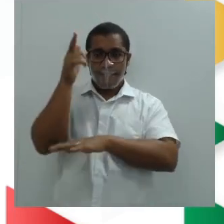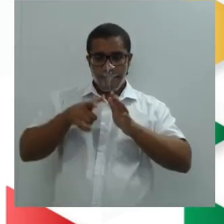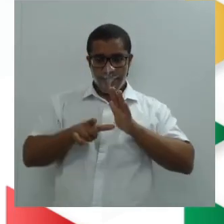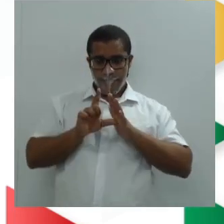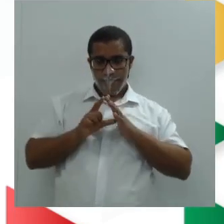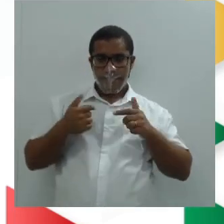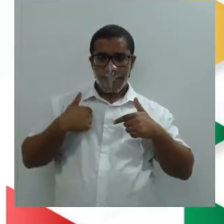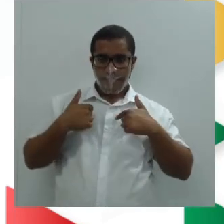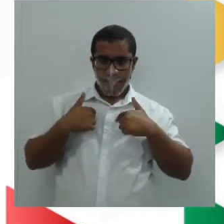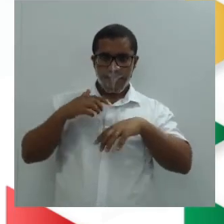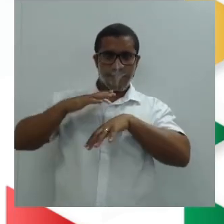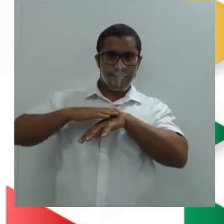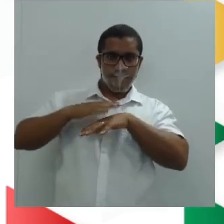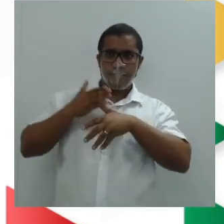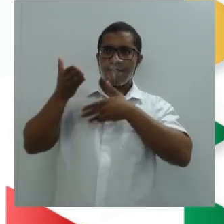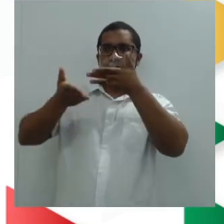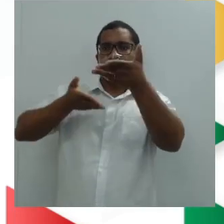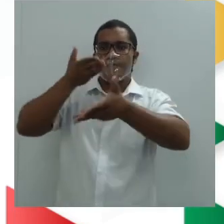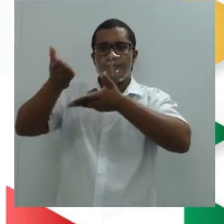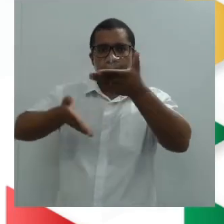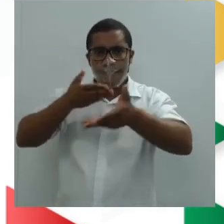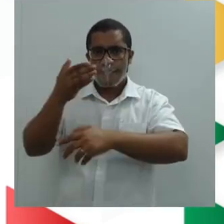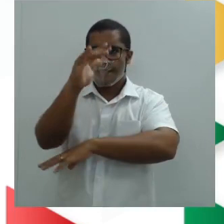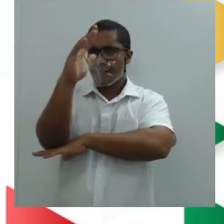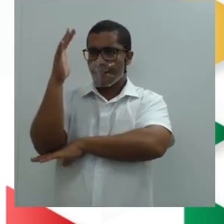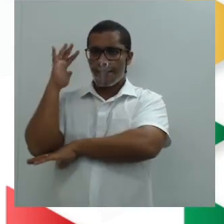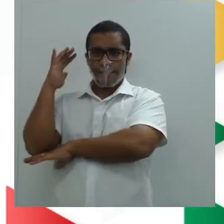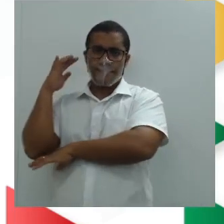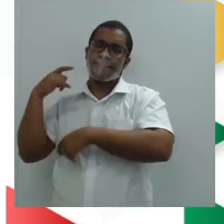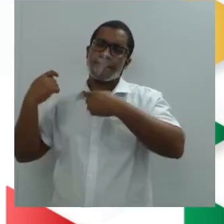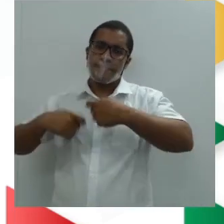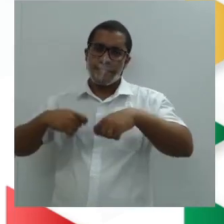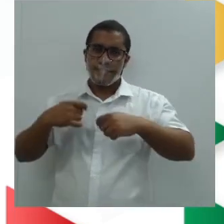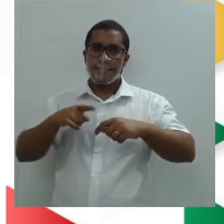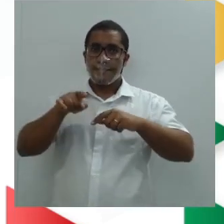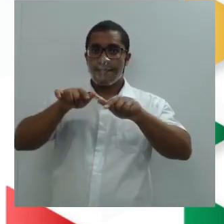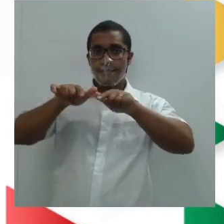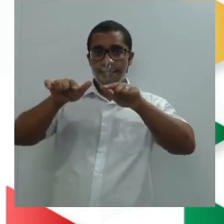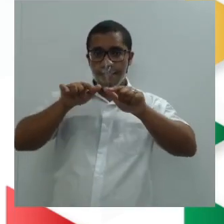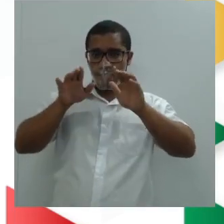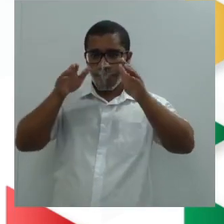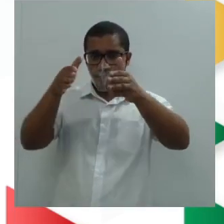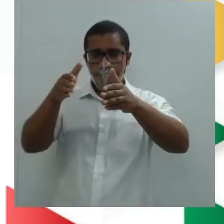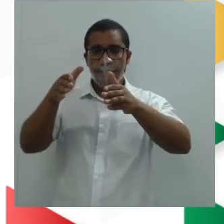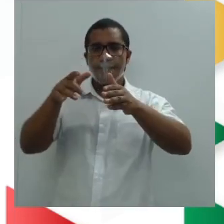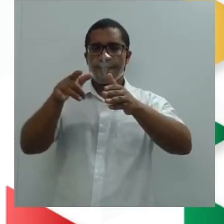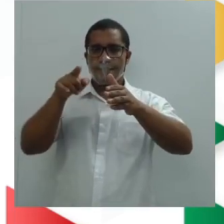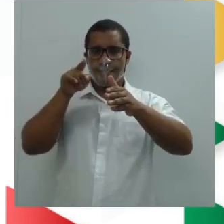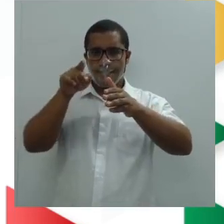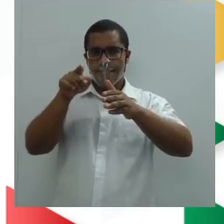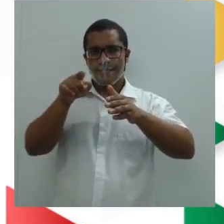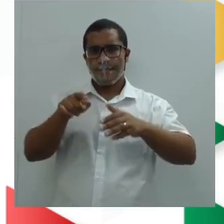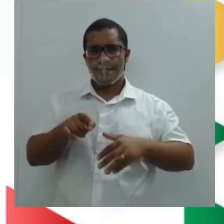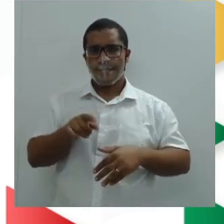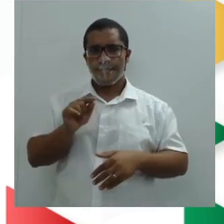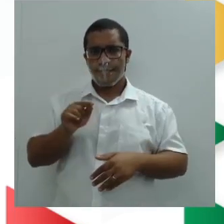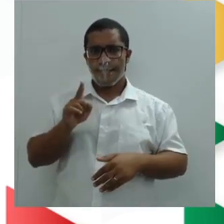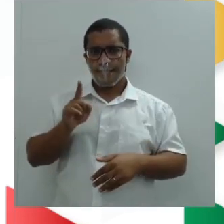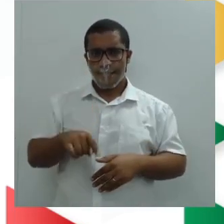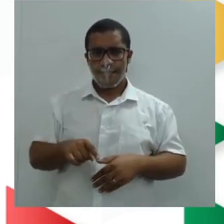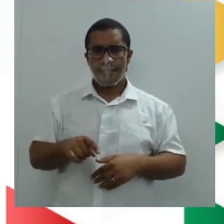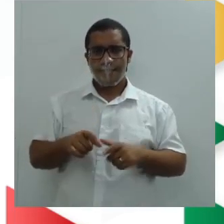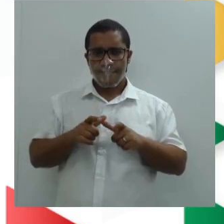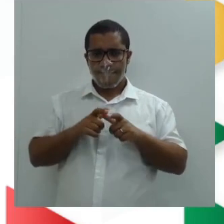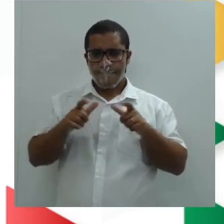meio ambiente, né? Então, o trabalho realizado por este tipo de comunidade ganha vulto e extrapola o